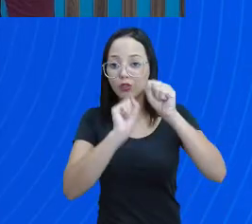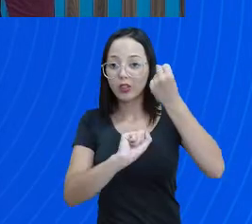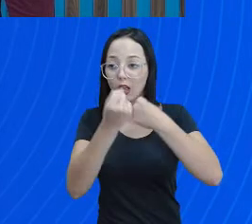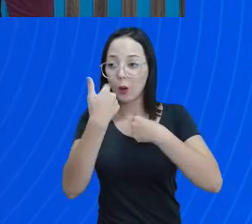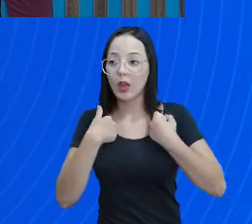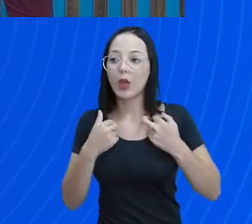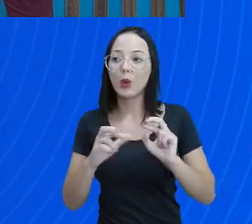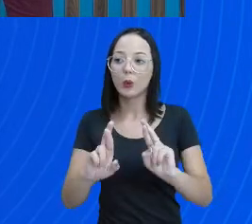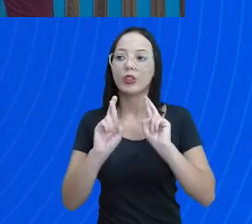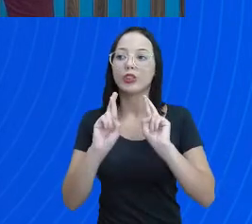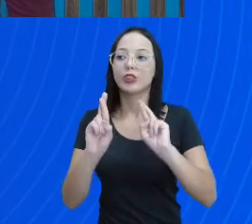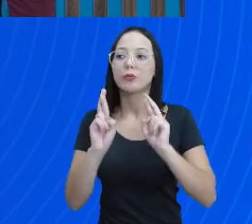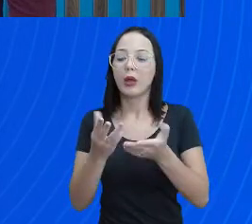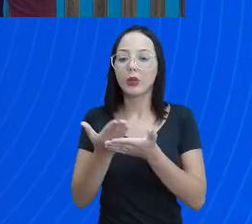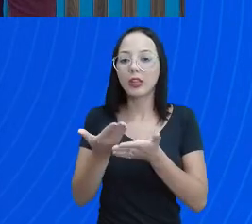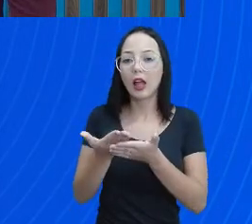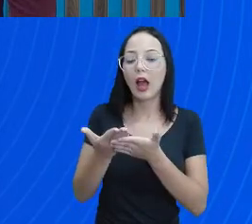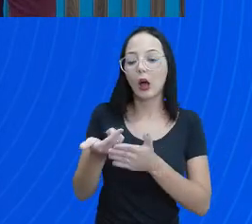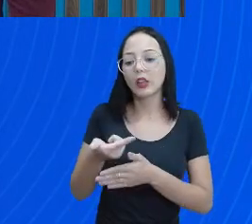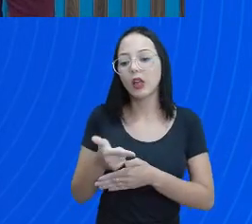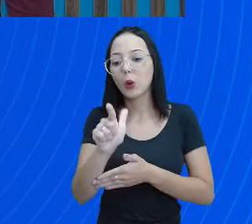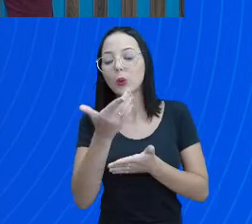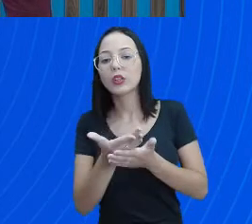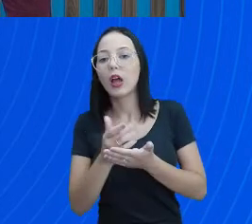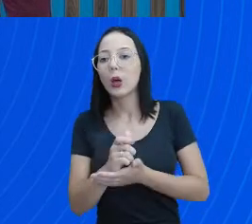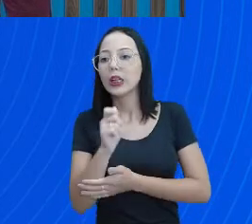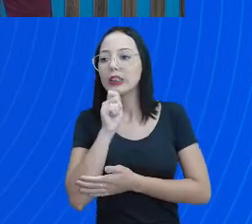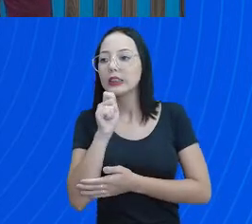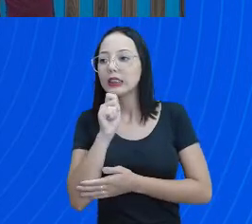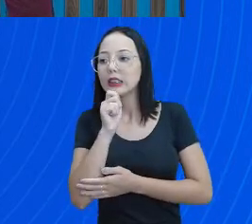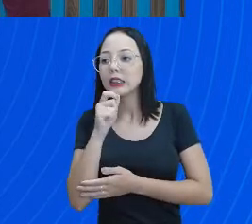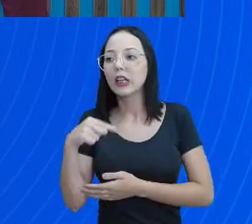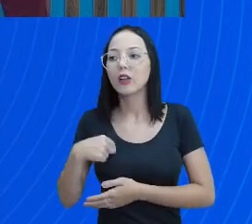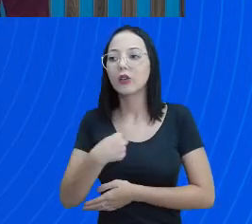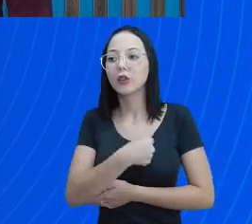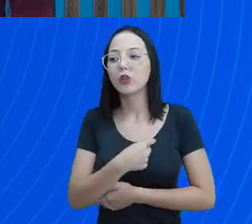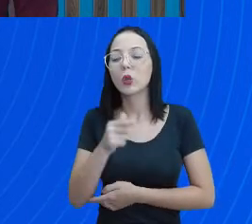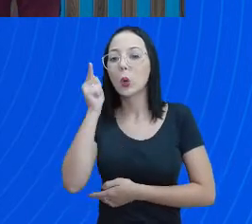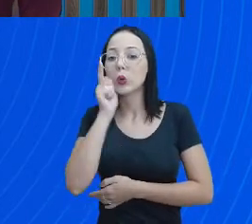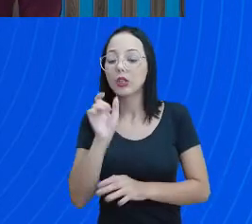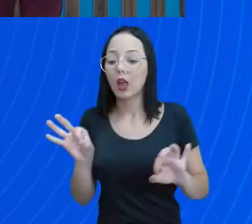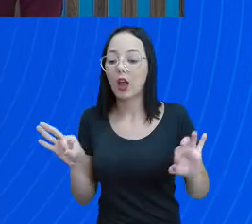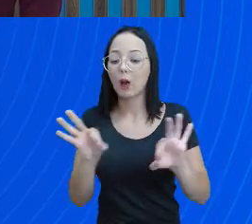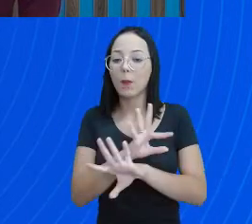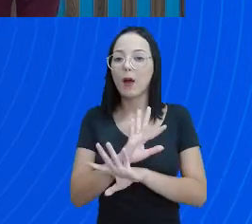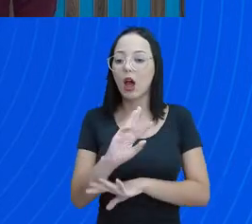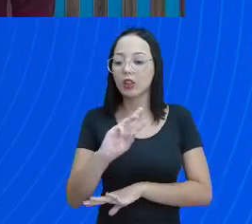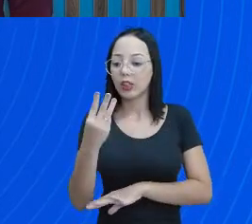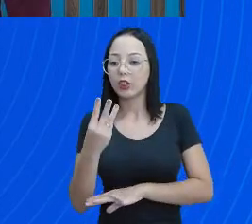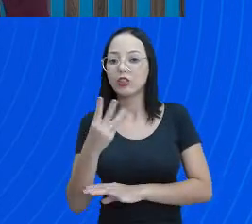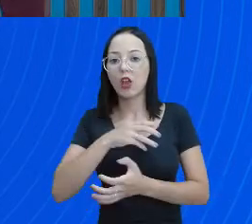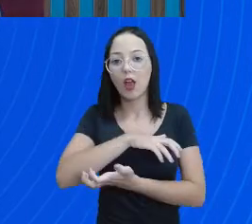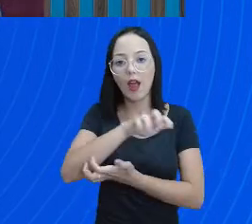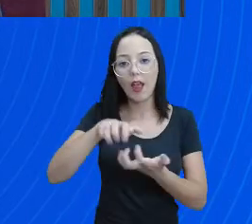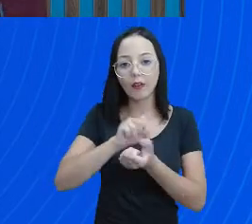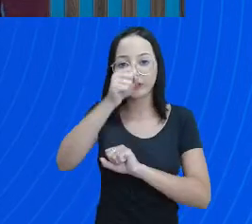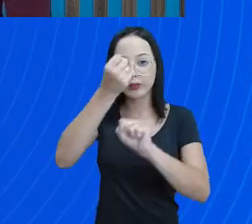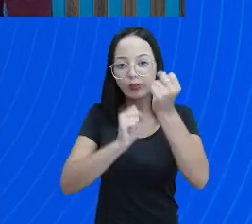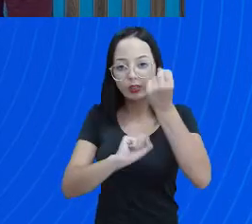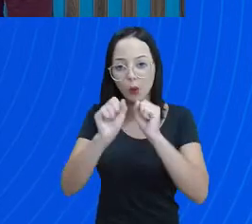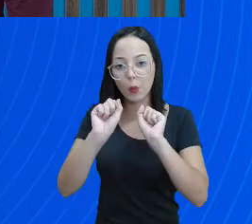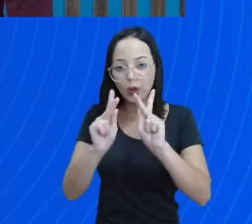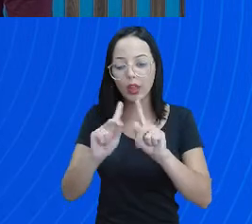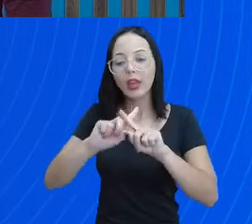que nessa aula, na outra aula ainda, a gente conclua as 3 revoluções e a gente vai poder